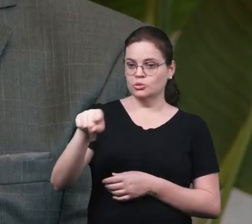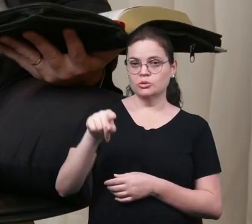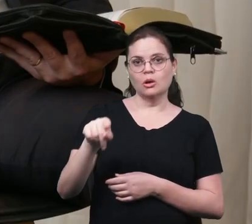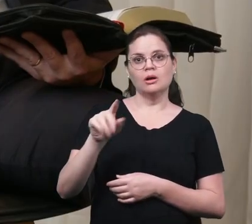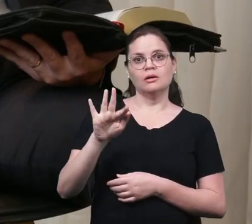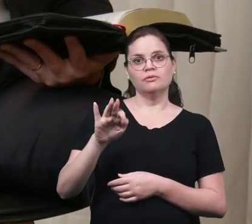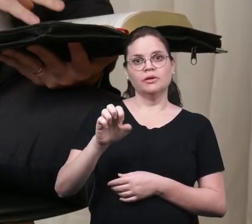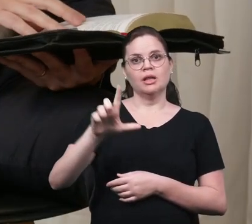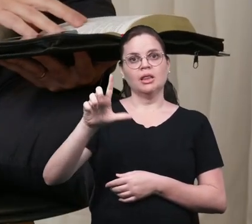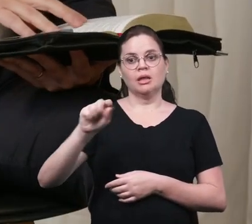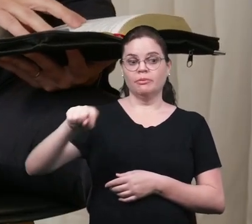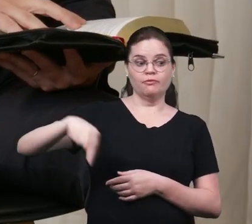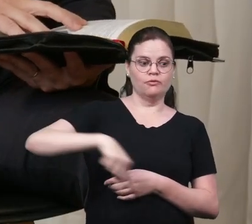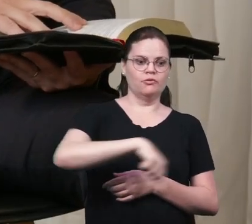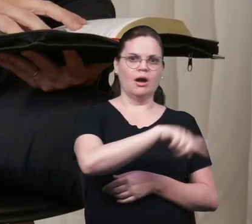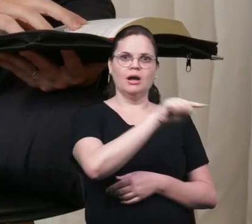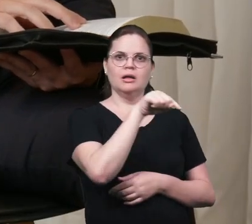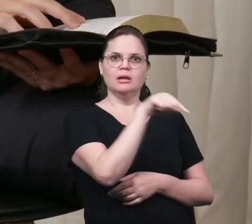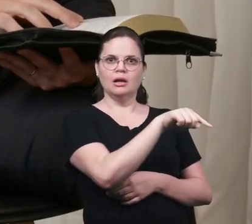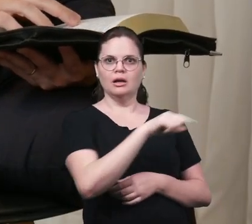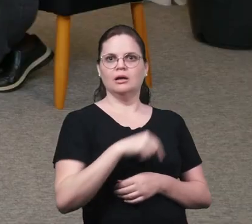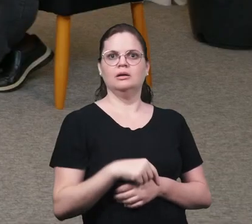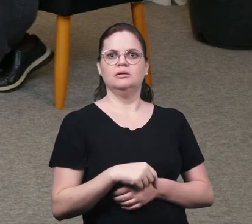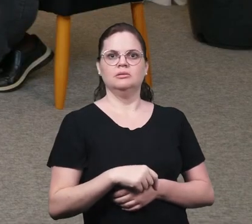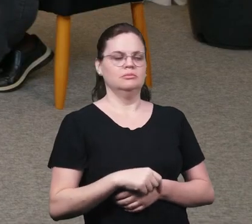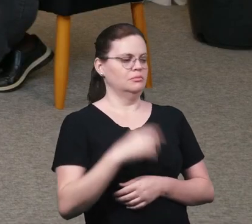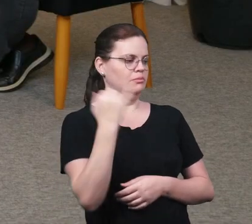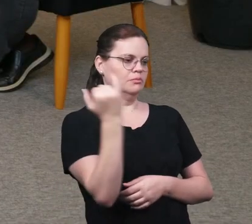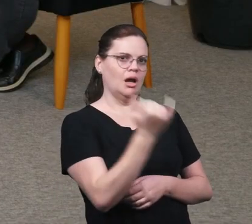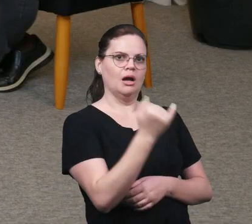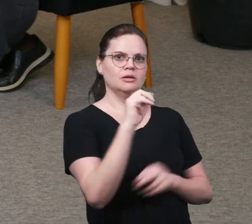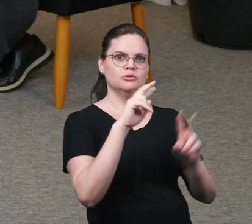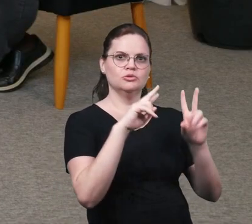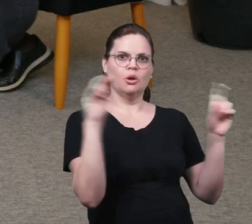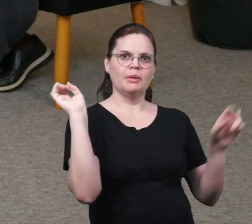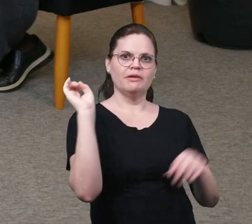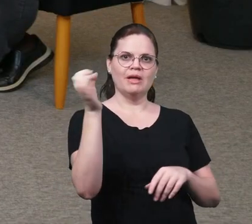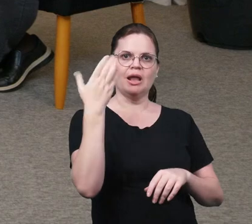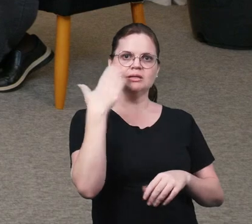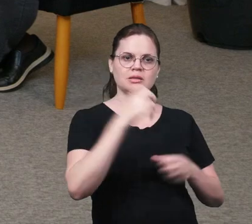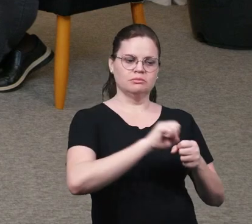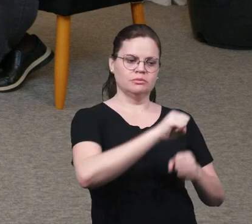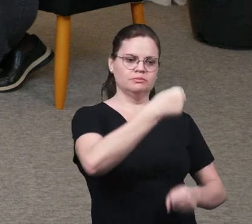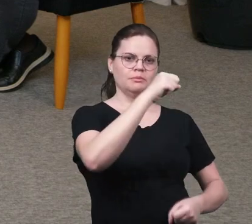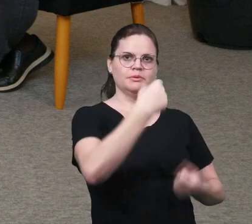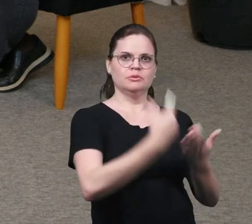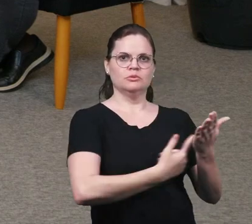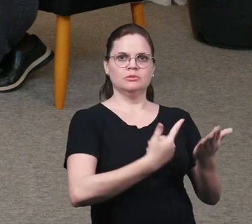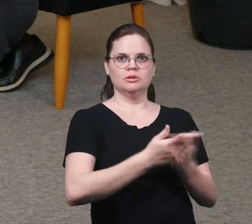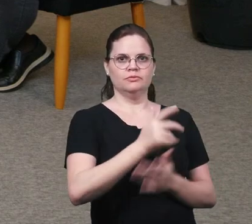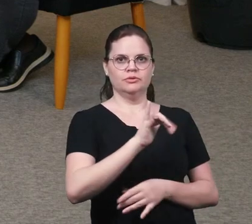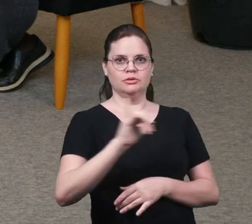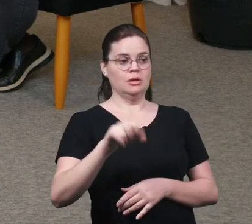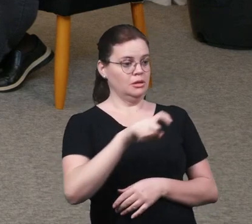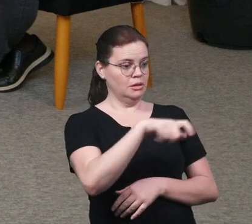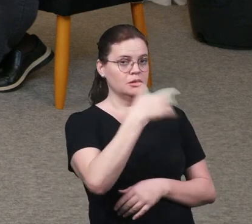evangelizar, para trazer a palavra revelada, e com isso o eunuco ele teve uma experiência de salvação. Amém.